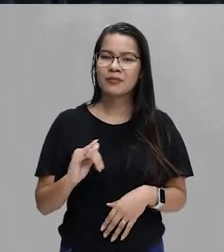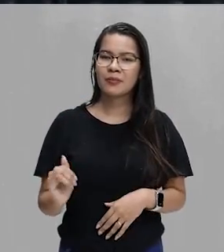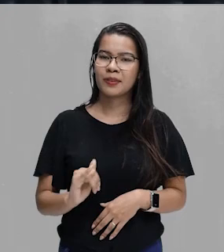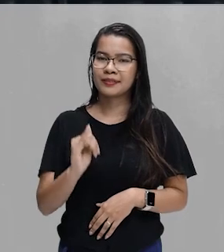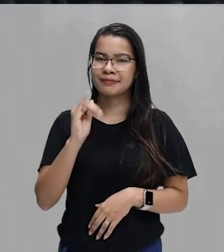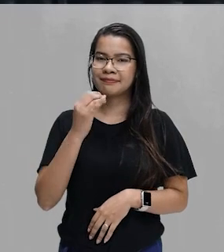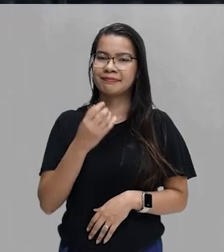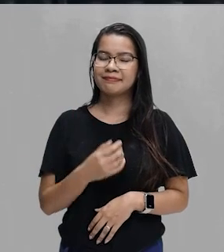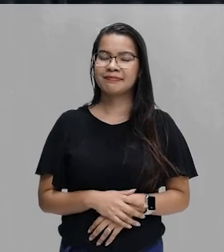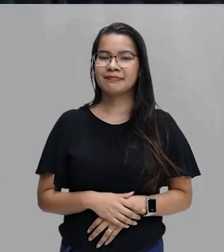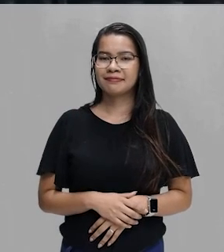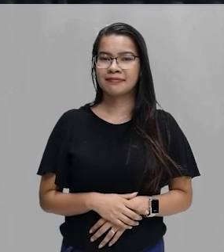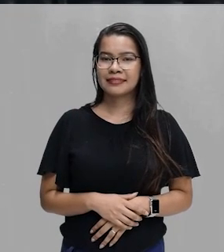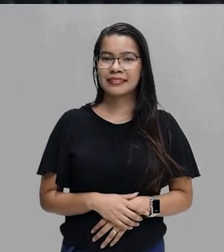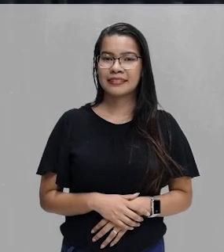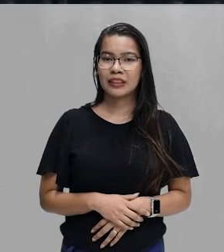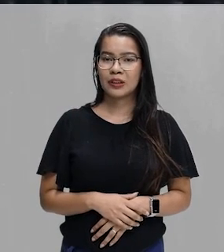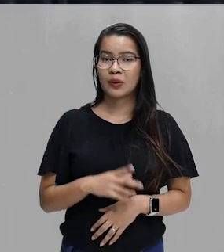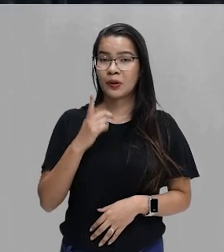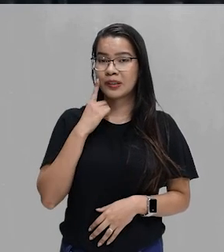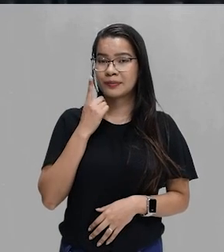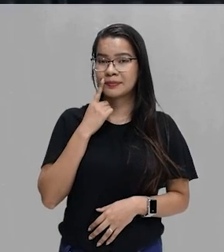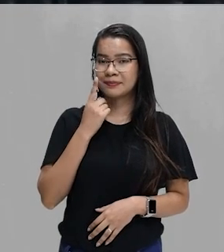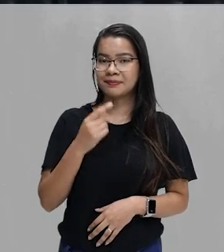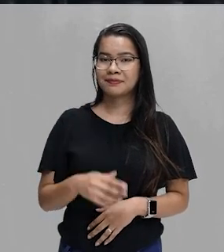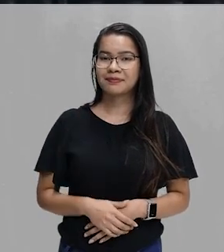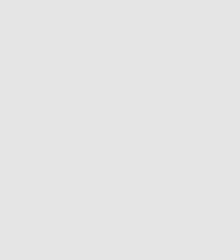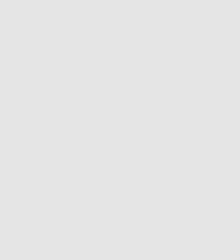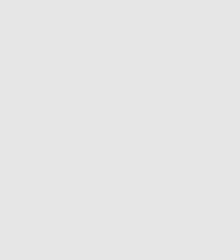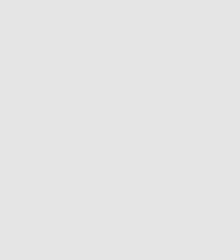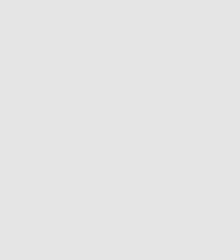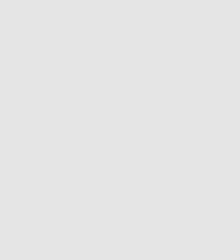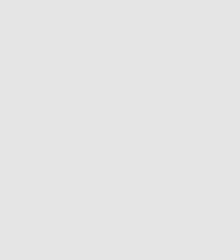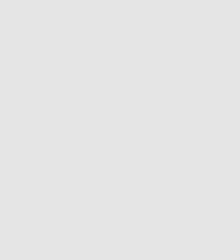desse assunto tão importante na nossa disciplina. Compliquei?